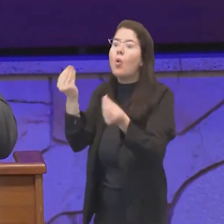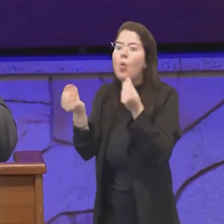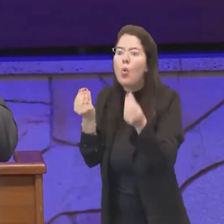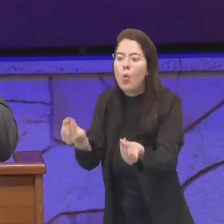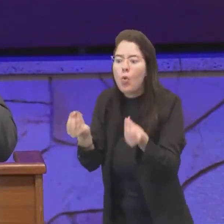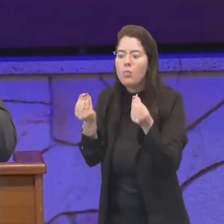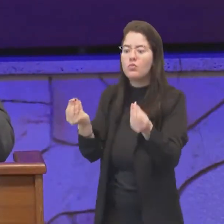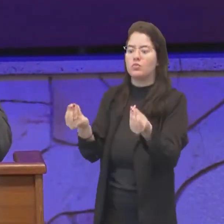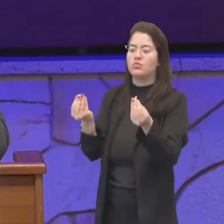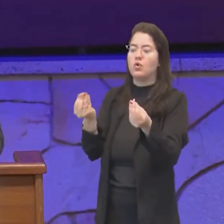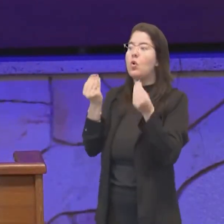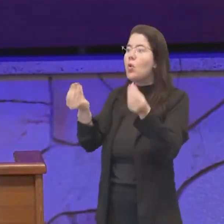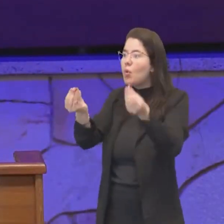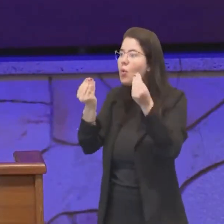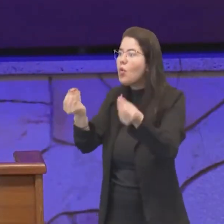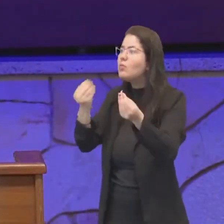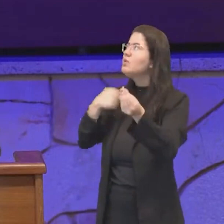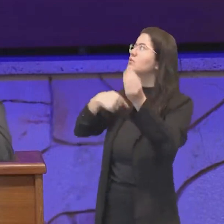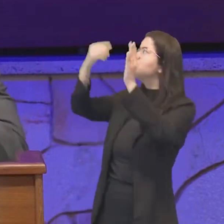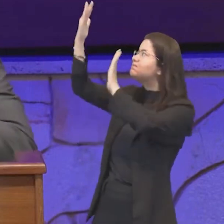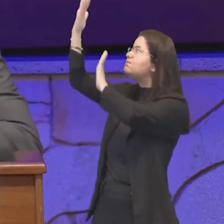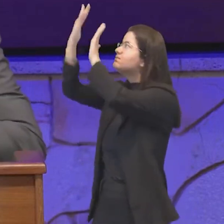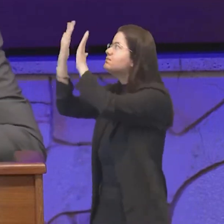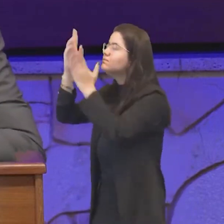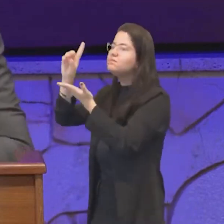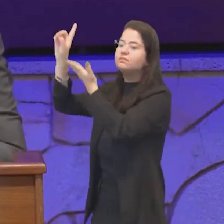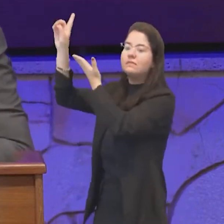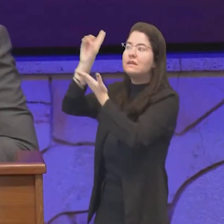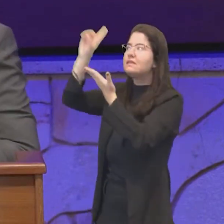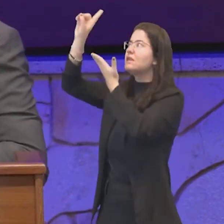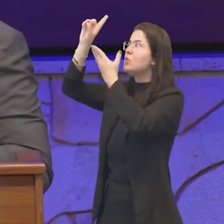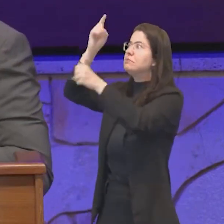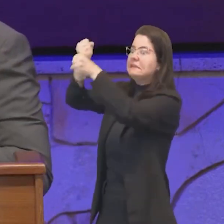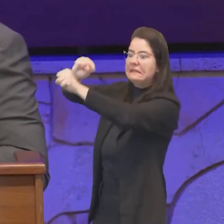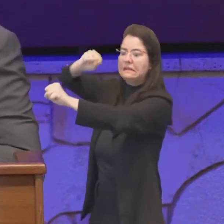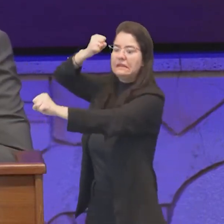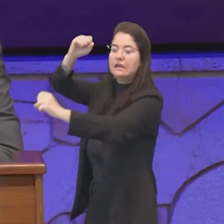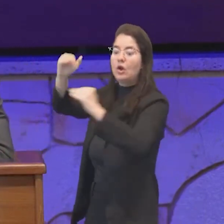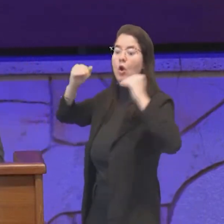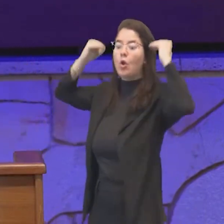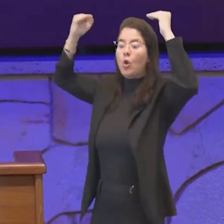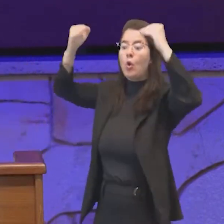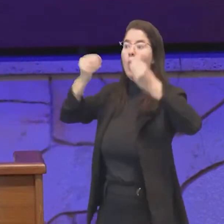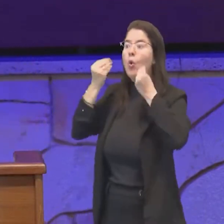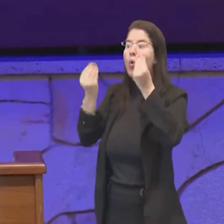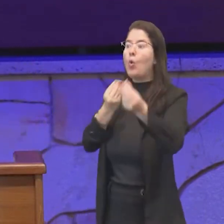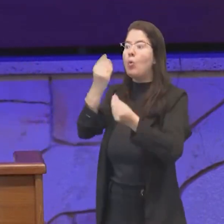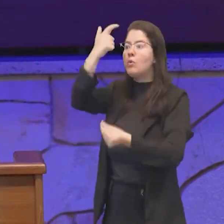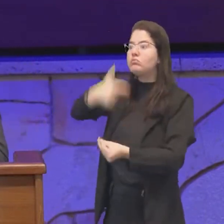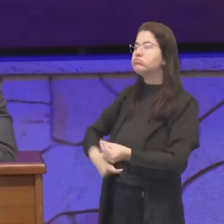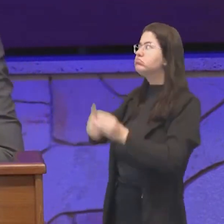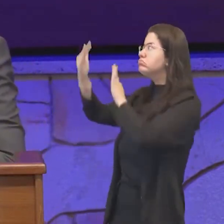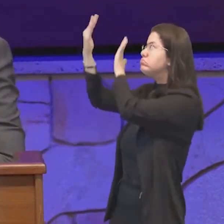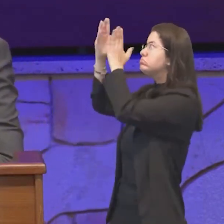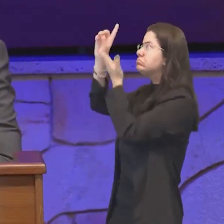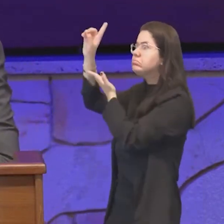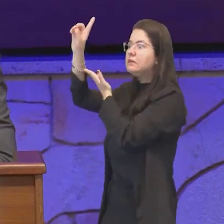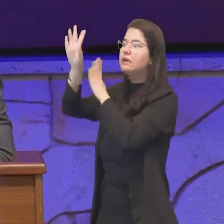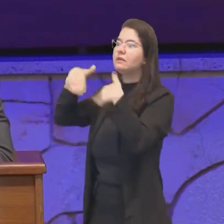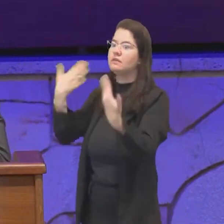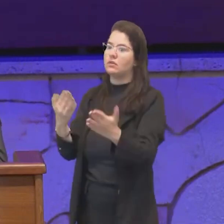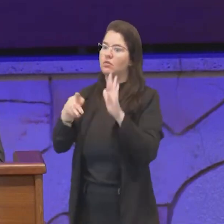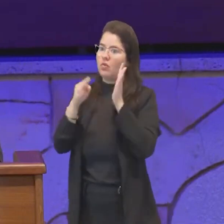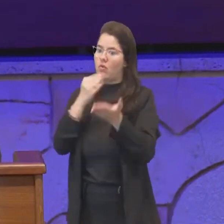Como hei de me apresentar diante de Deus, Deus grandioso? E aí ele começa então a descrever no verso